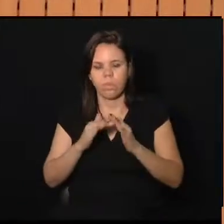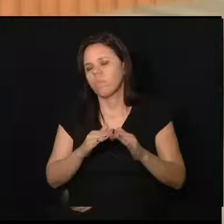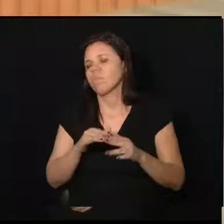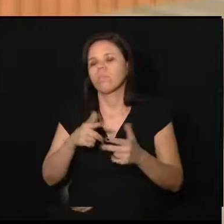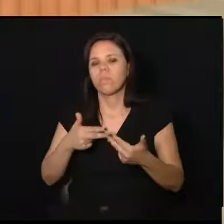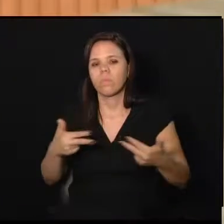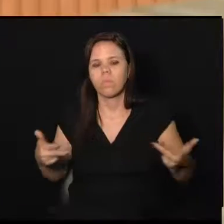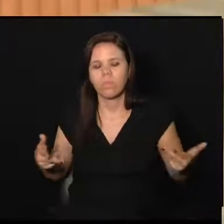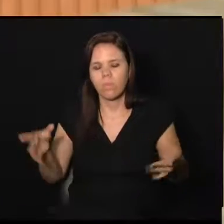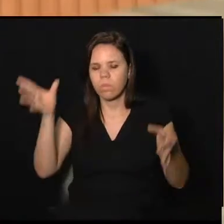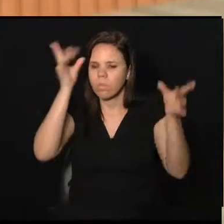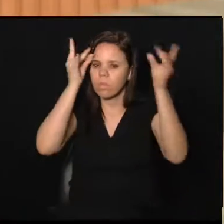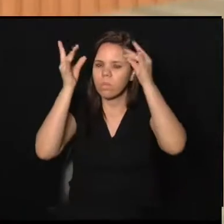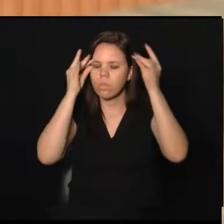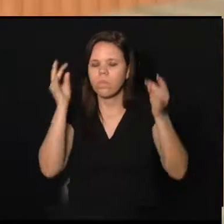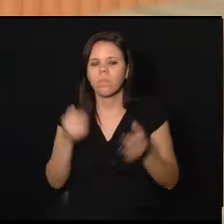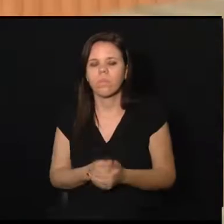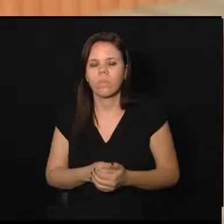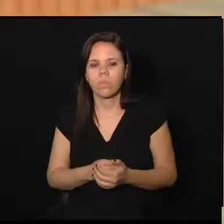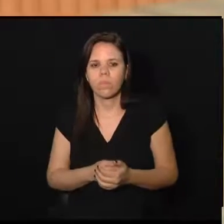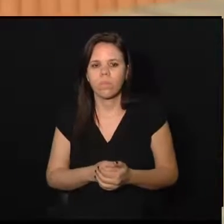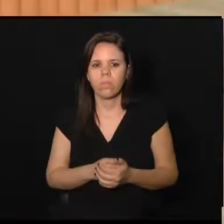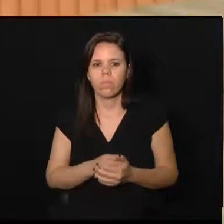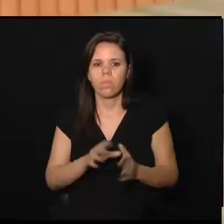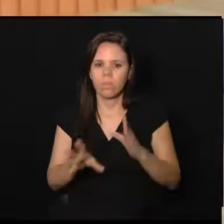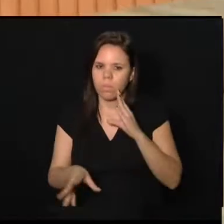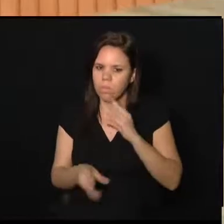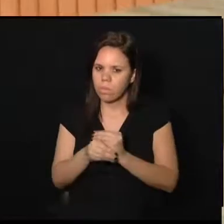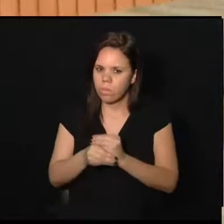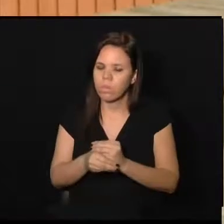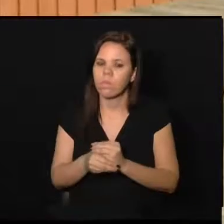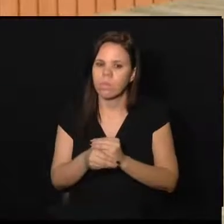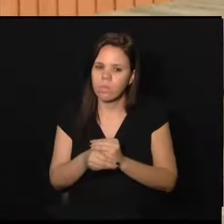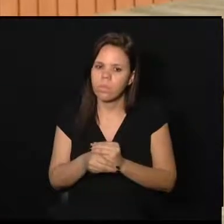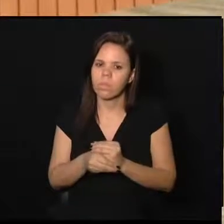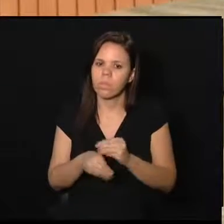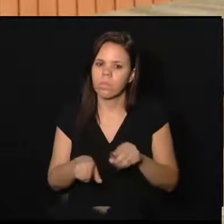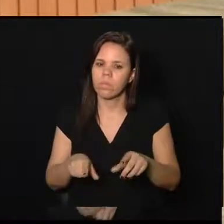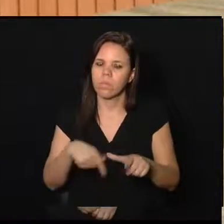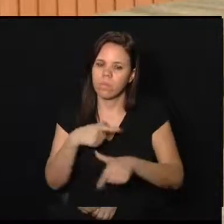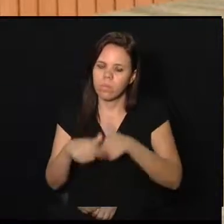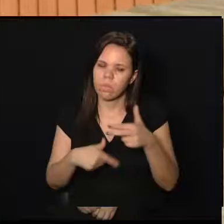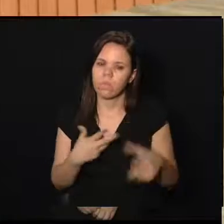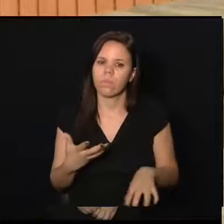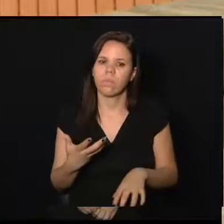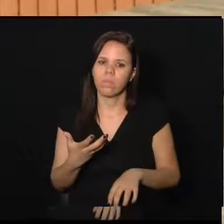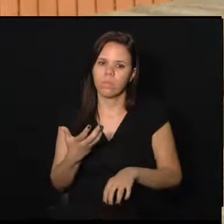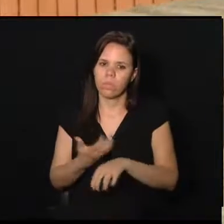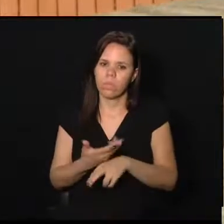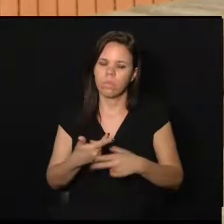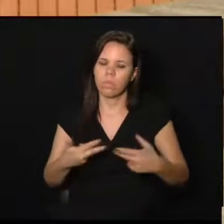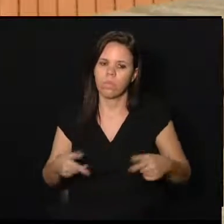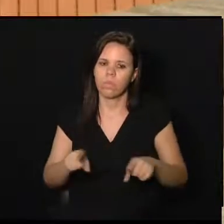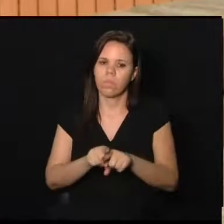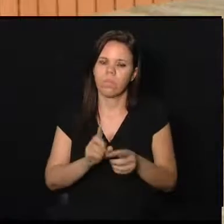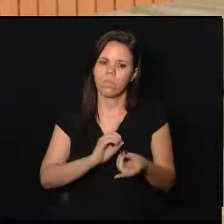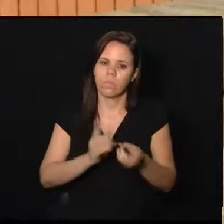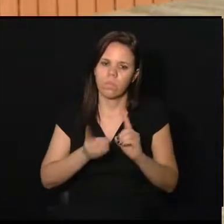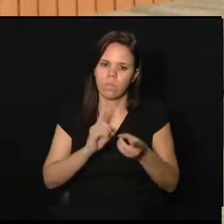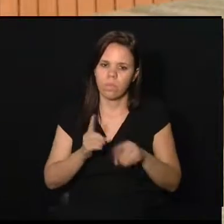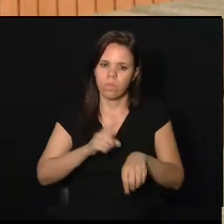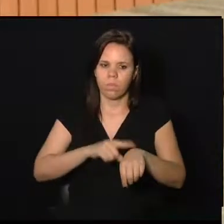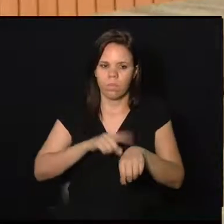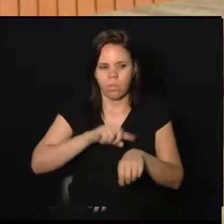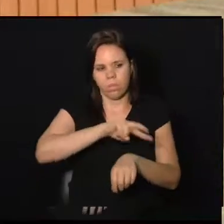atividades. É um projeto que complementa a grade curricular das escolas com oficinas no contraturno